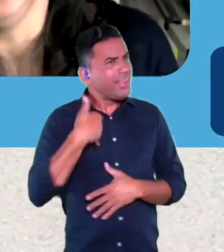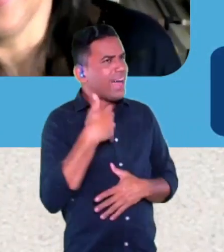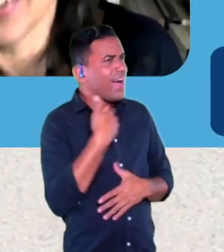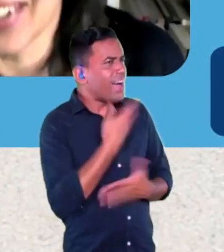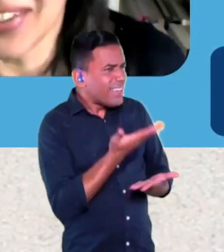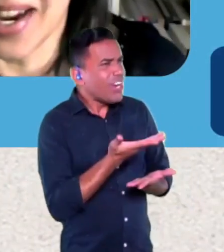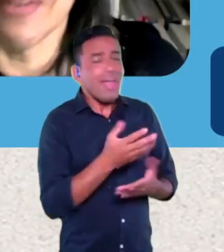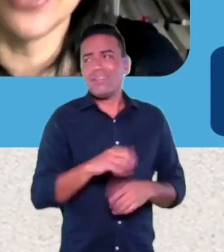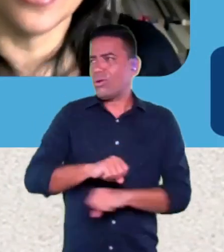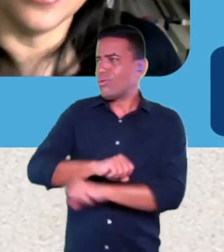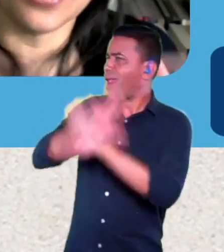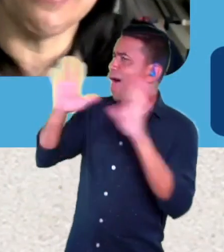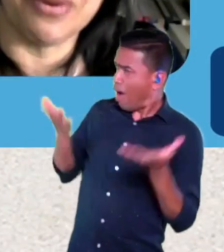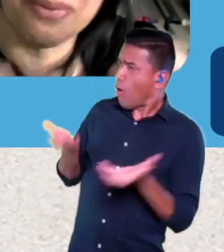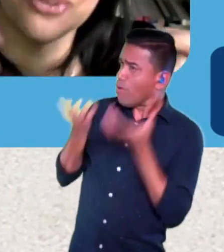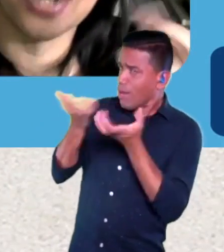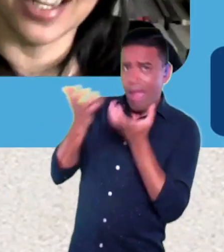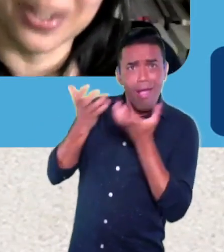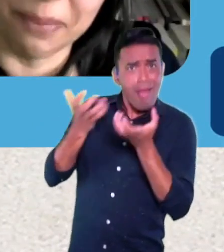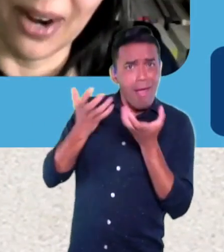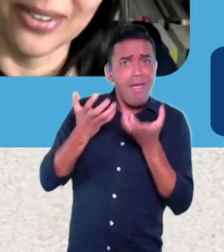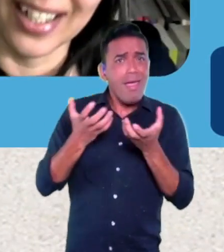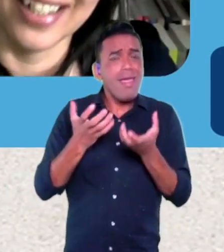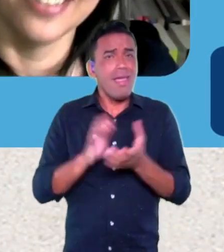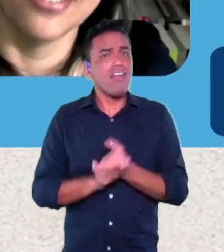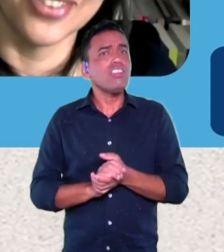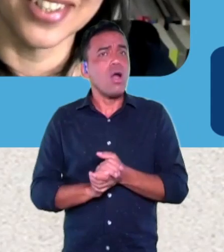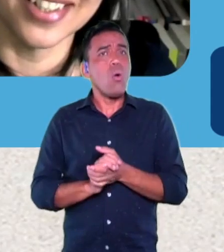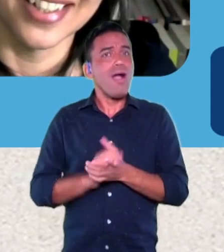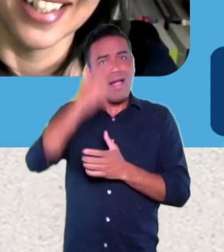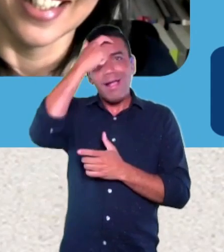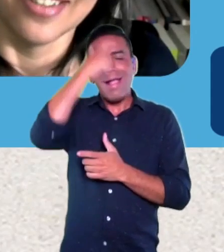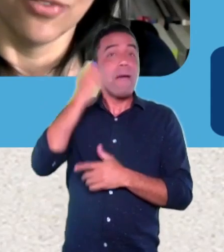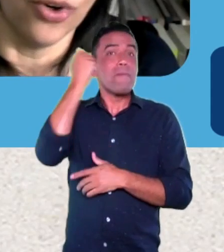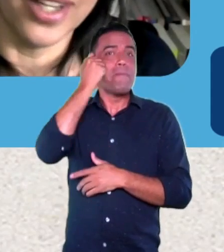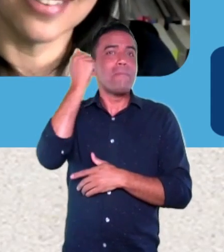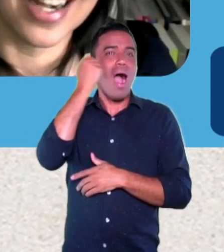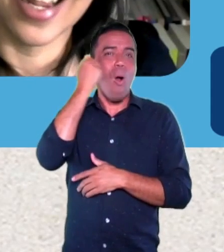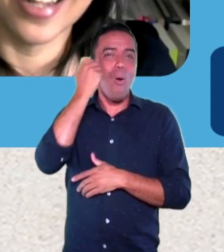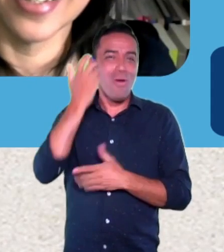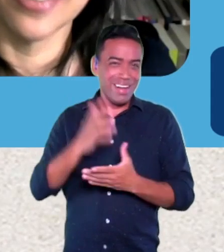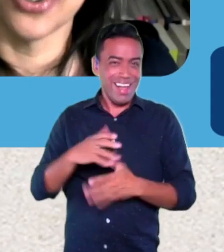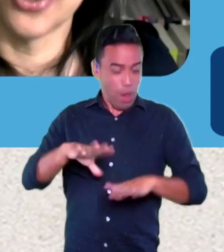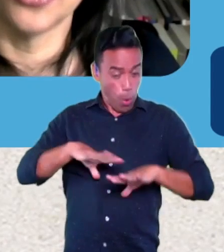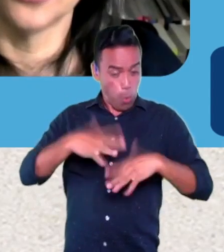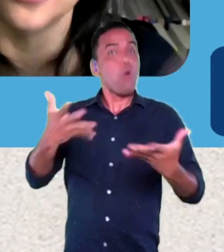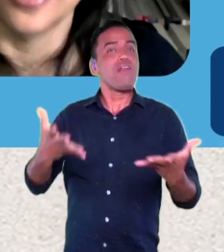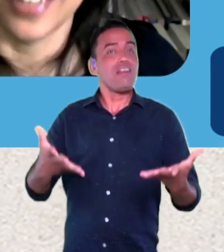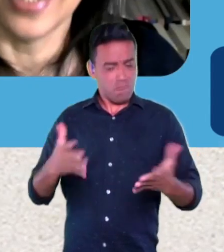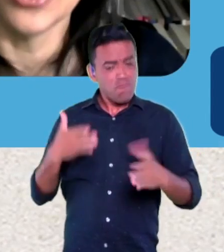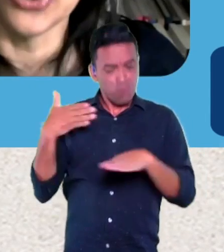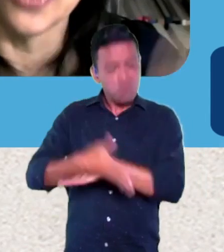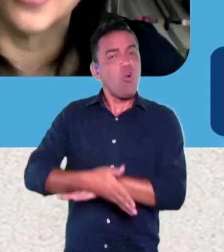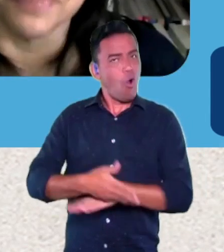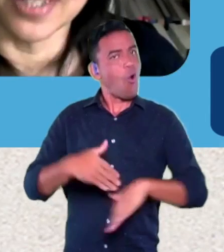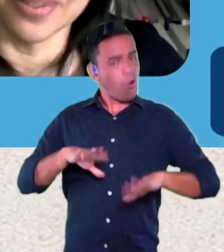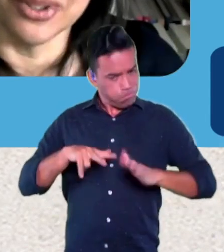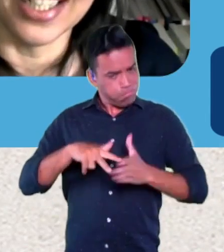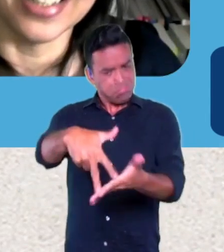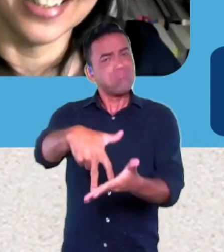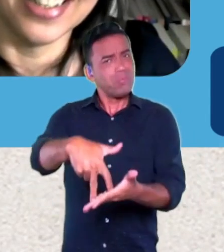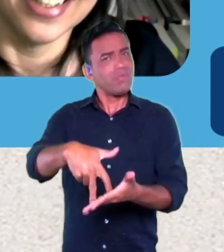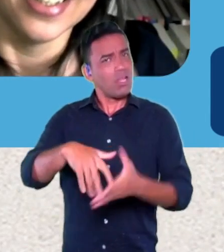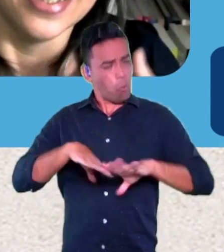falei, claro que eu quero, mas tinha isso também, um pouco de cara de pau, né? Aham. Vou entrar, né? Tá na chuva para